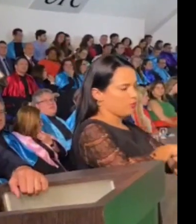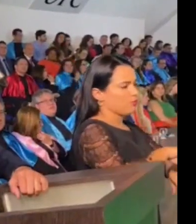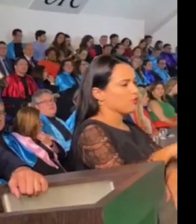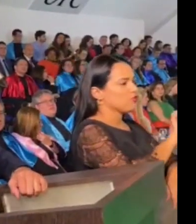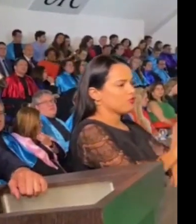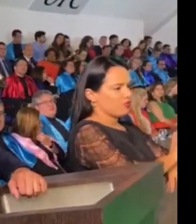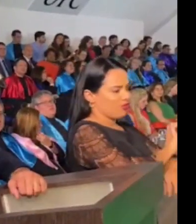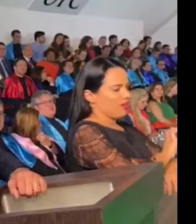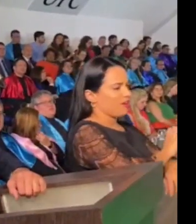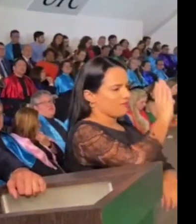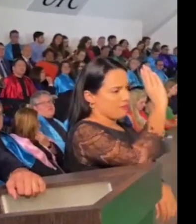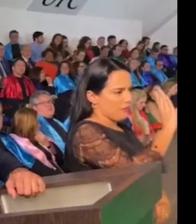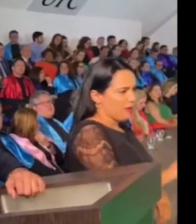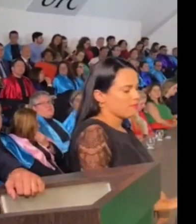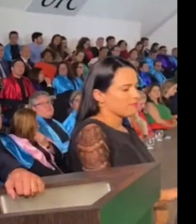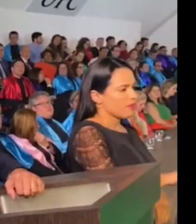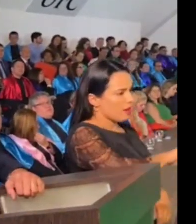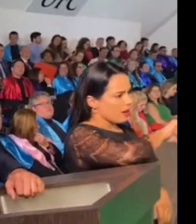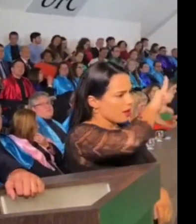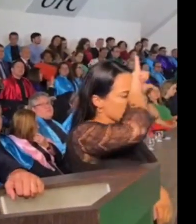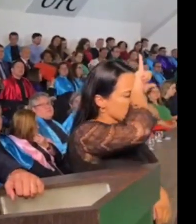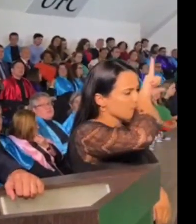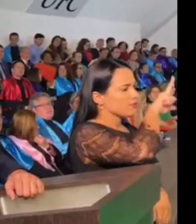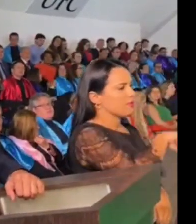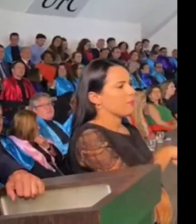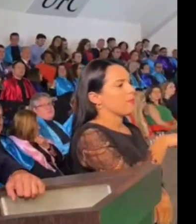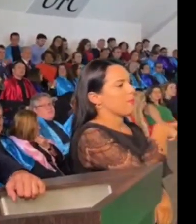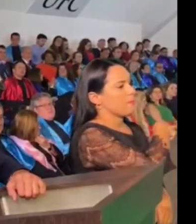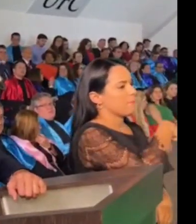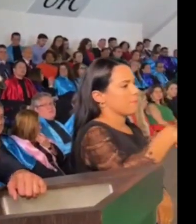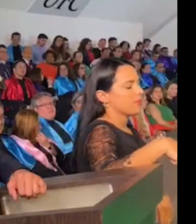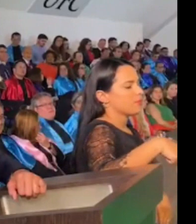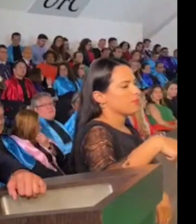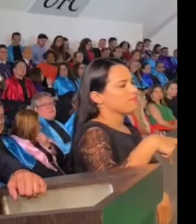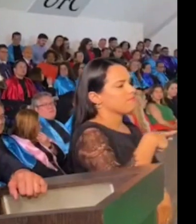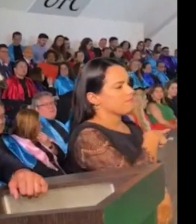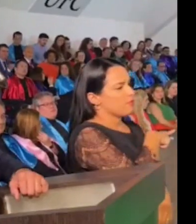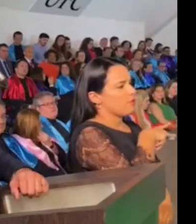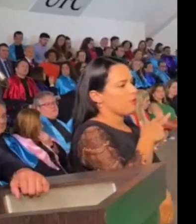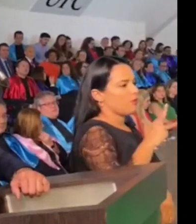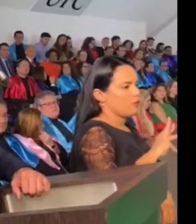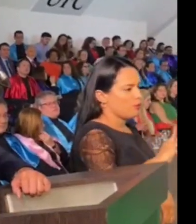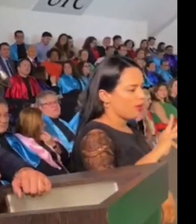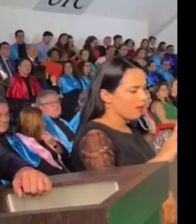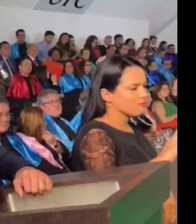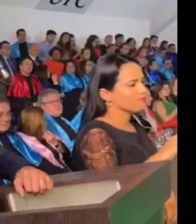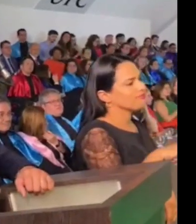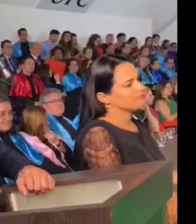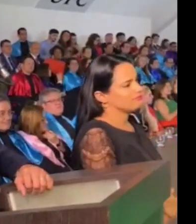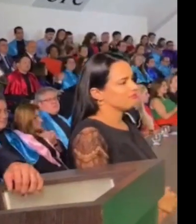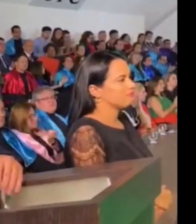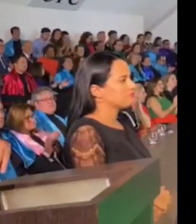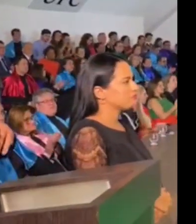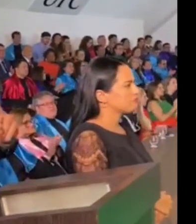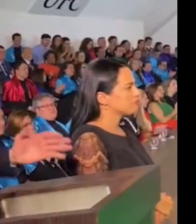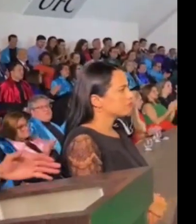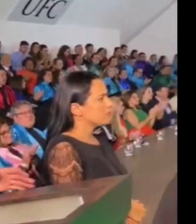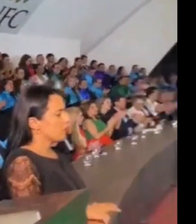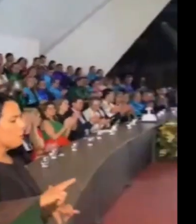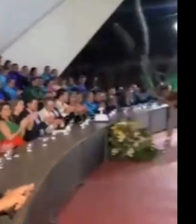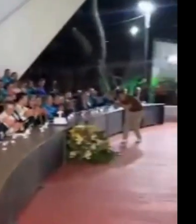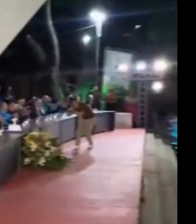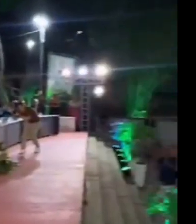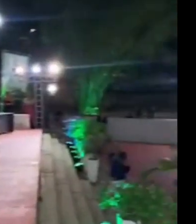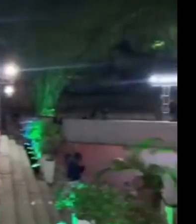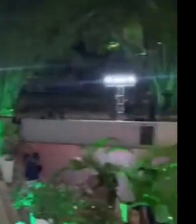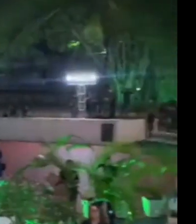um Estado, de um país liderado e presidido pelo nosso querido presidente Luiz Inácio Lula da Silva. Então, para mim é uma